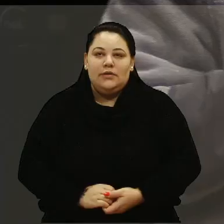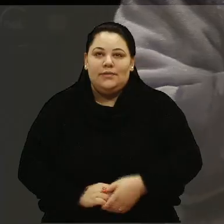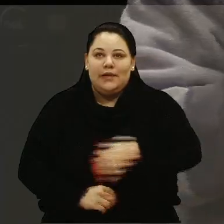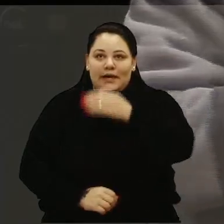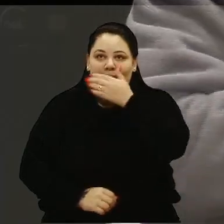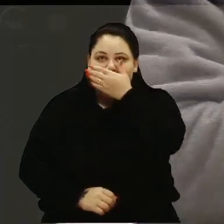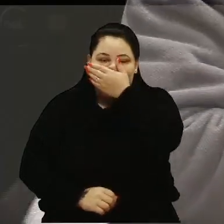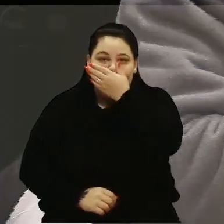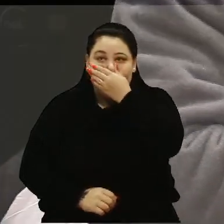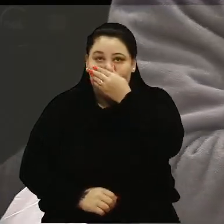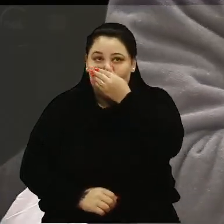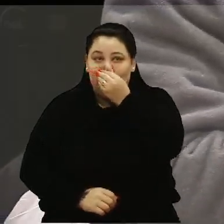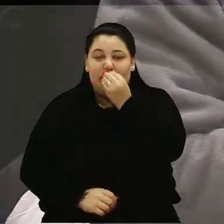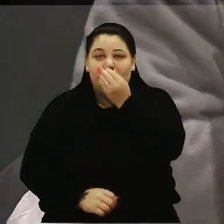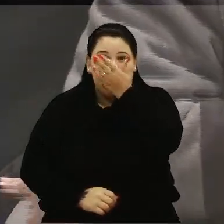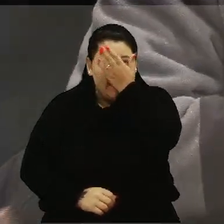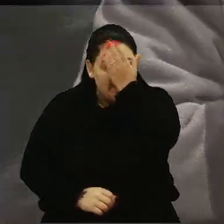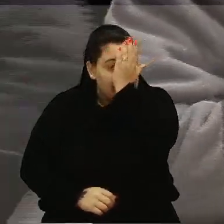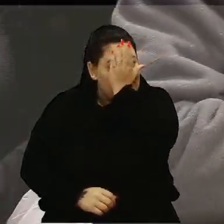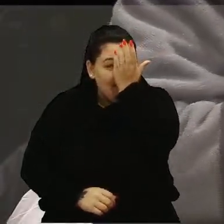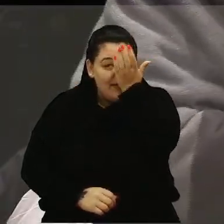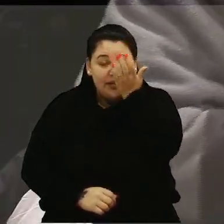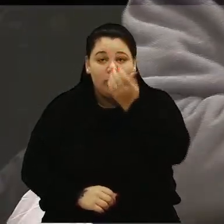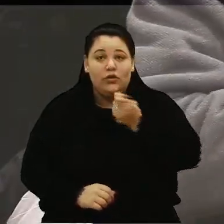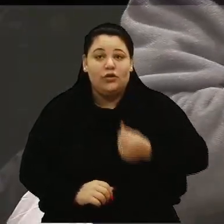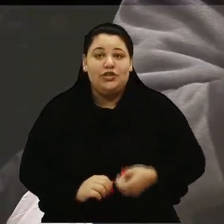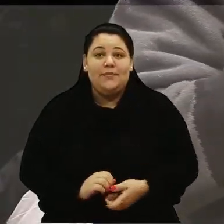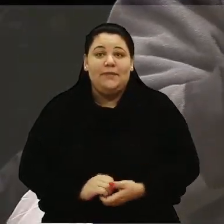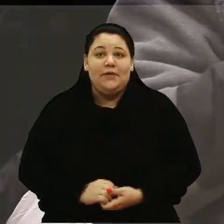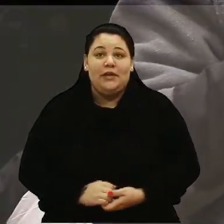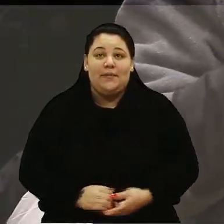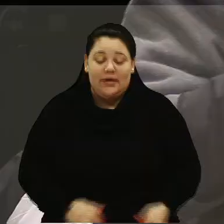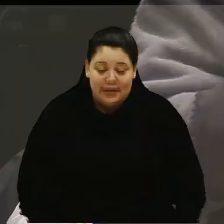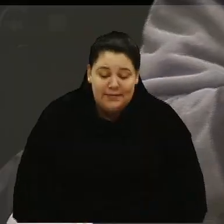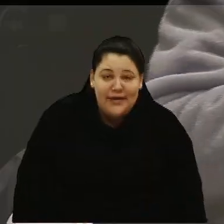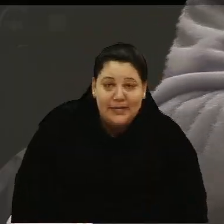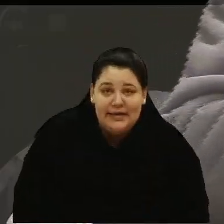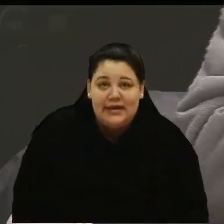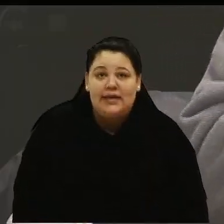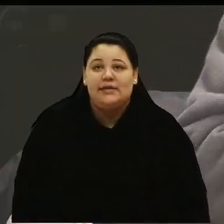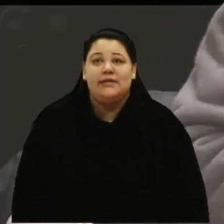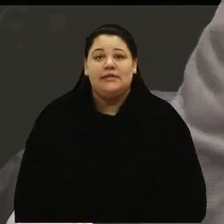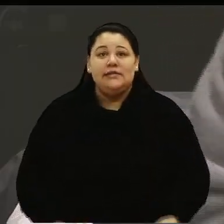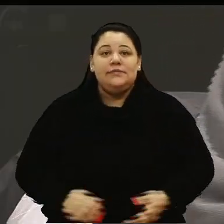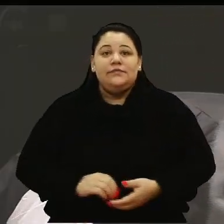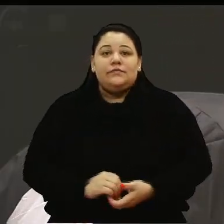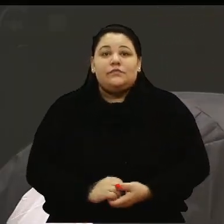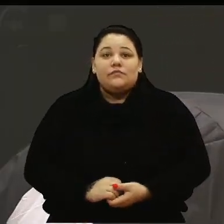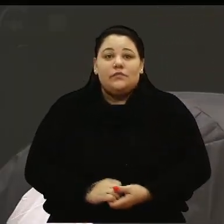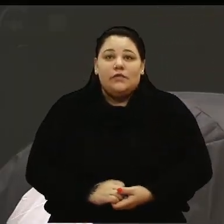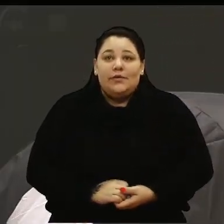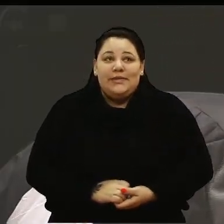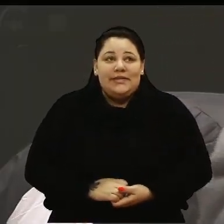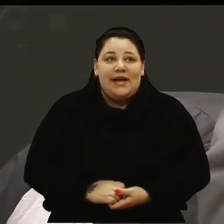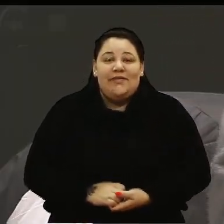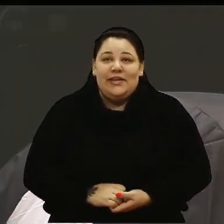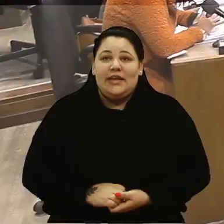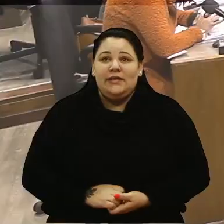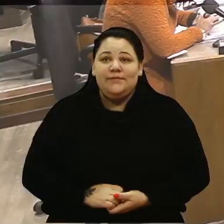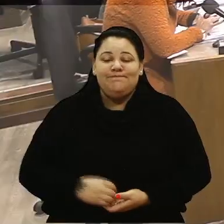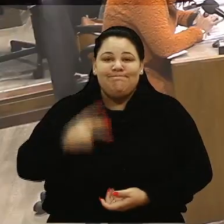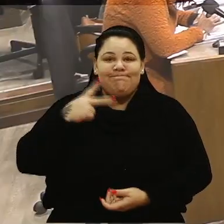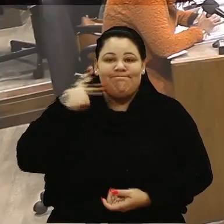Eu que agradeço a senhora. De imediato, passo a parte ao vereador Eloy Fris. Vereador Cláudio, eu também quero